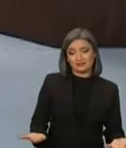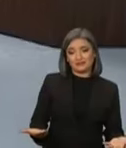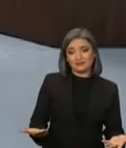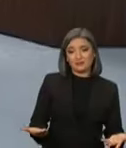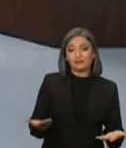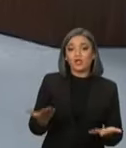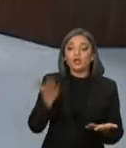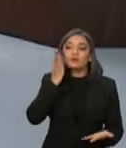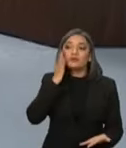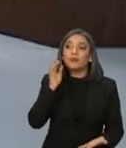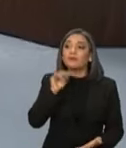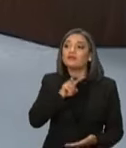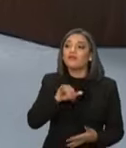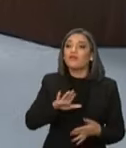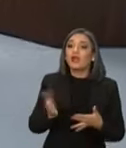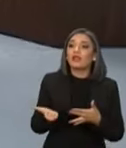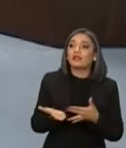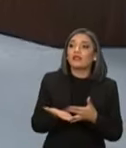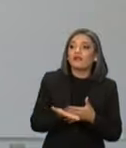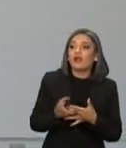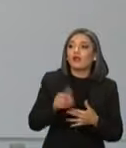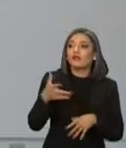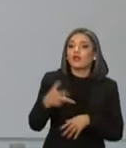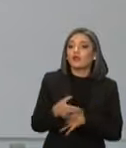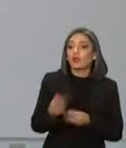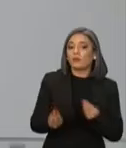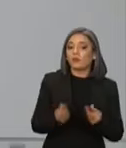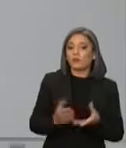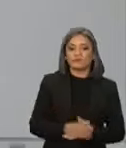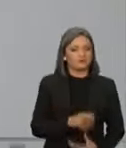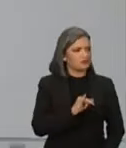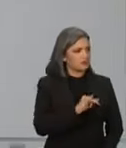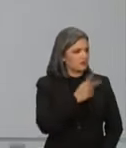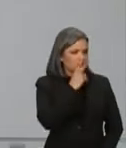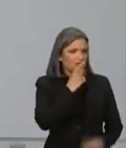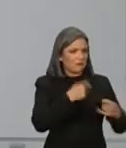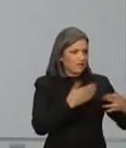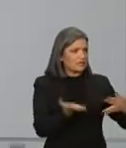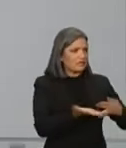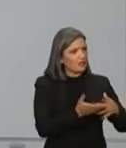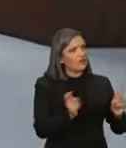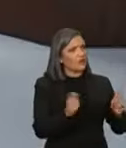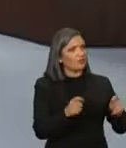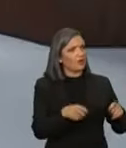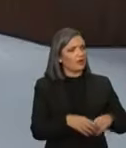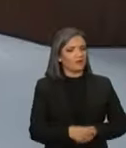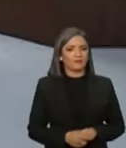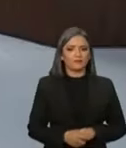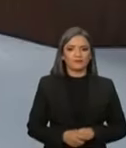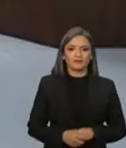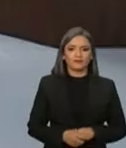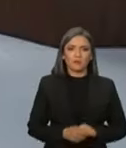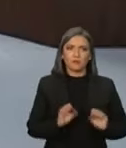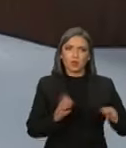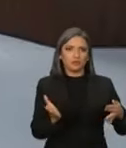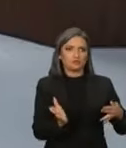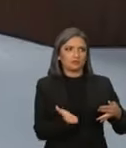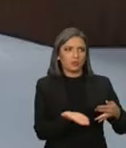Excelência vai fazer alguma interrupção. Se Vossa Excelência achar necessário um intervalo, podemos fazer um